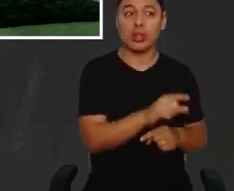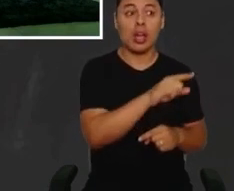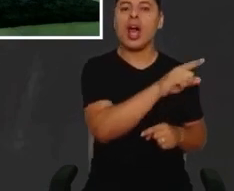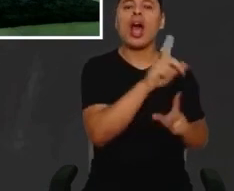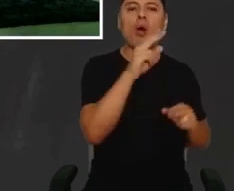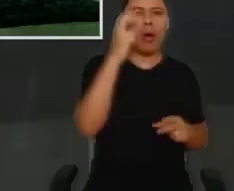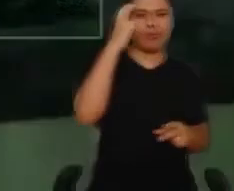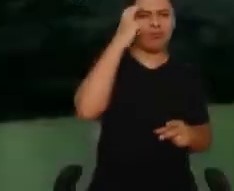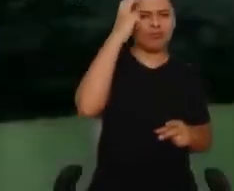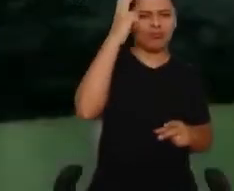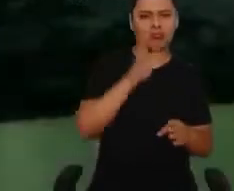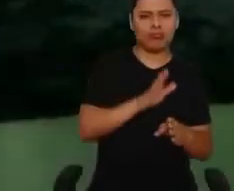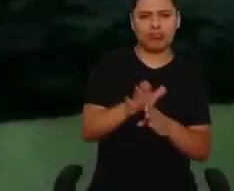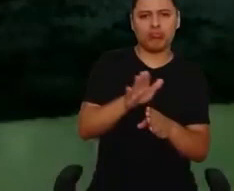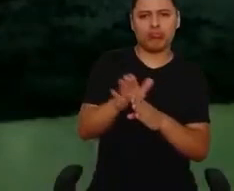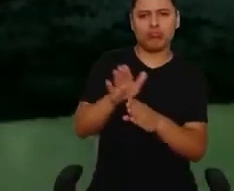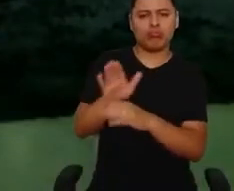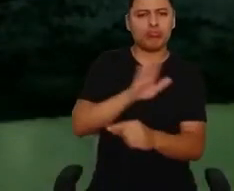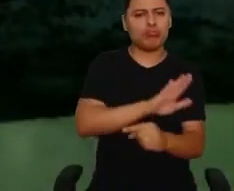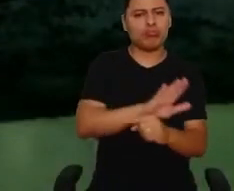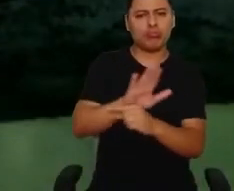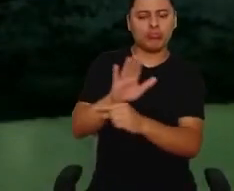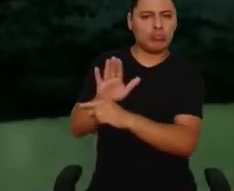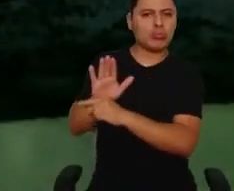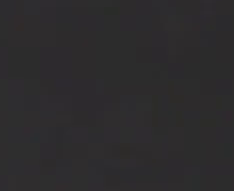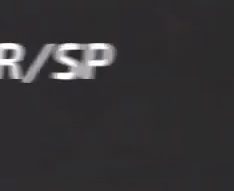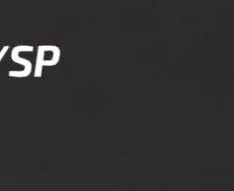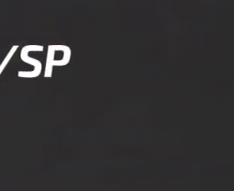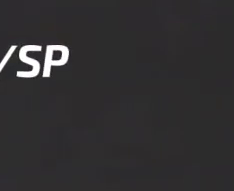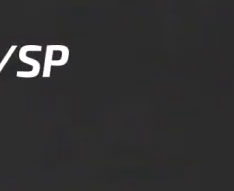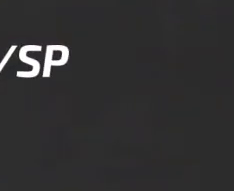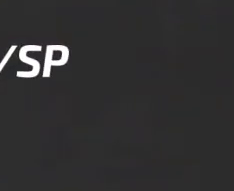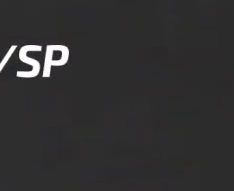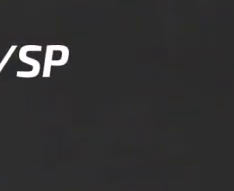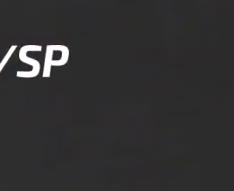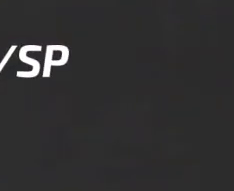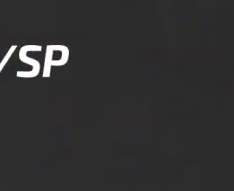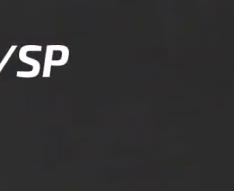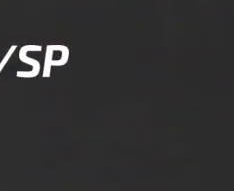consultores. E isso também cria uma confiança maior e uma fidelização do cooperado.